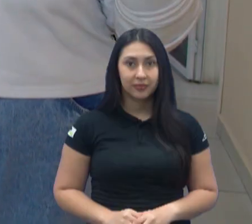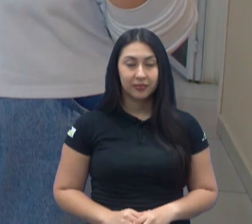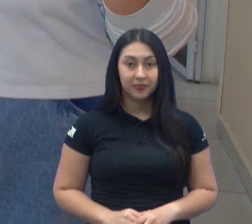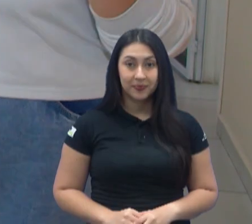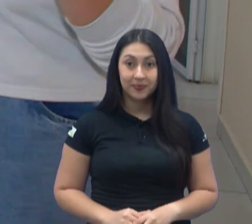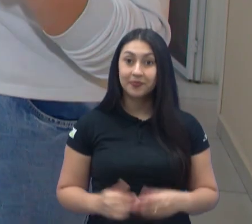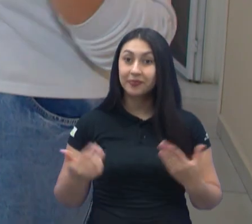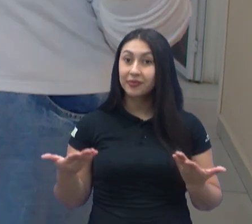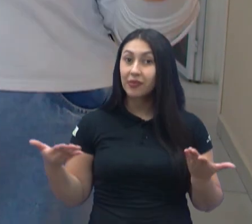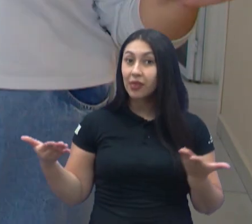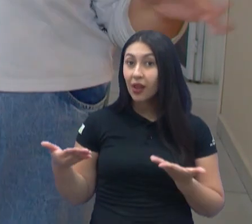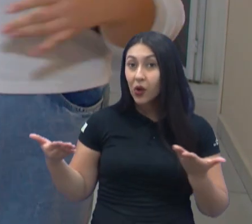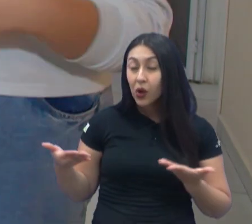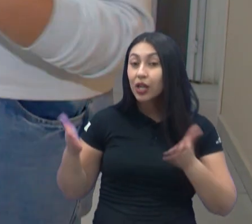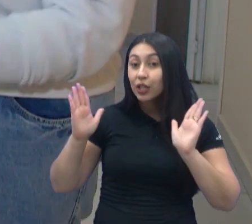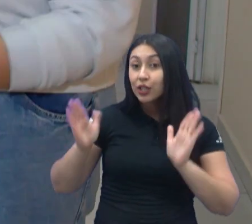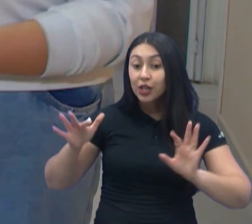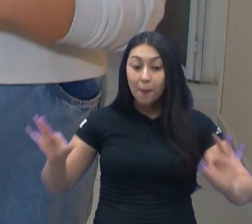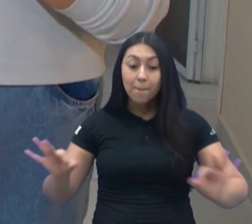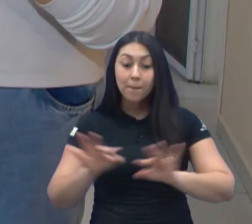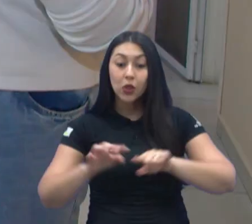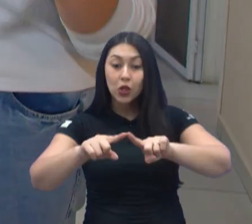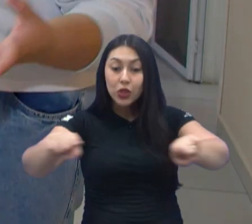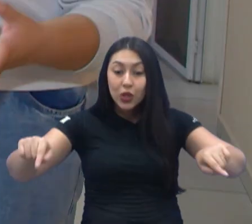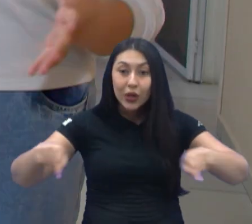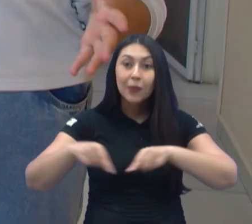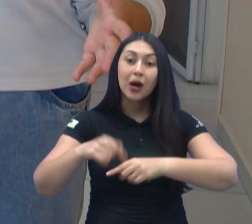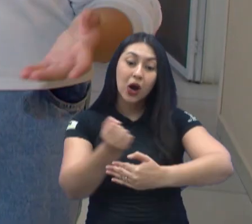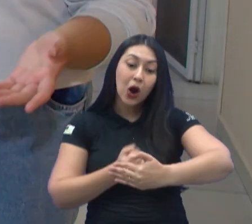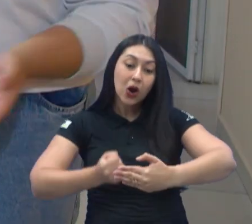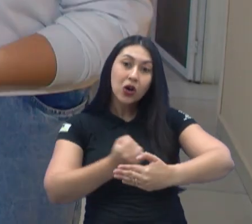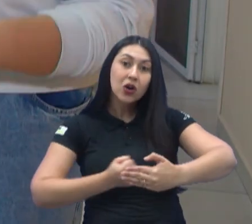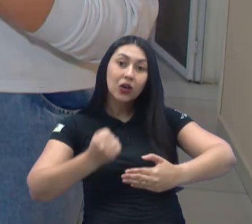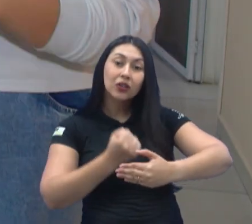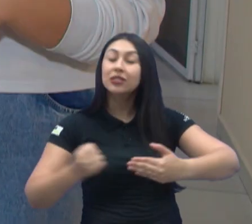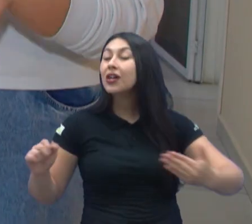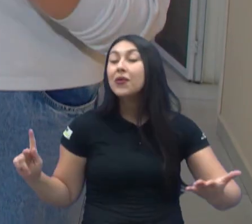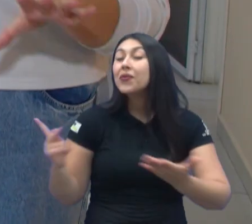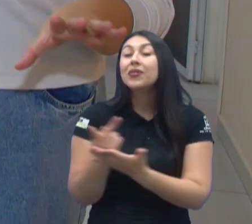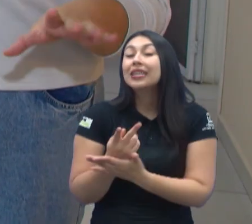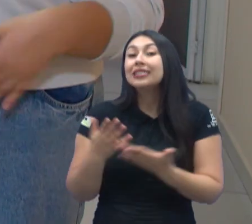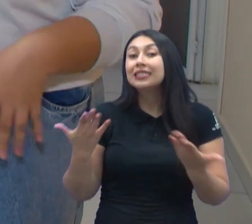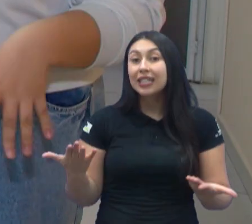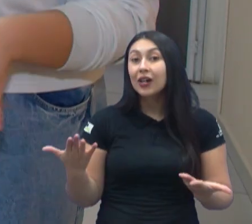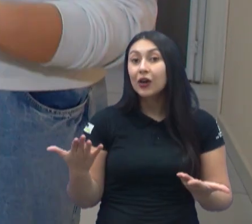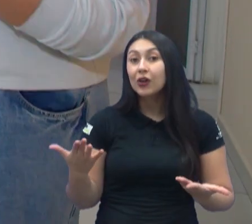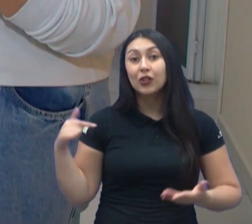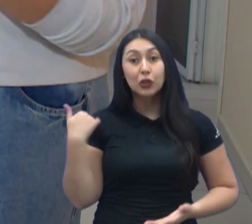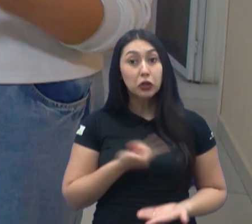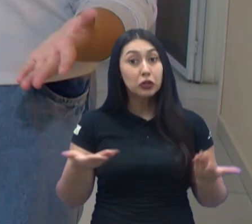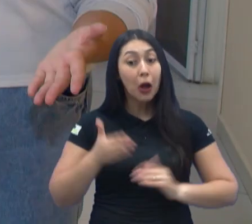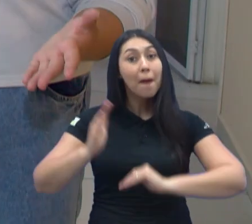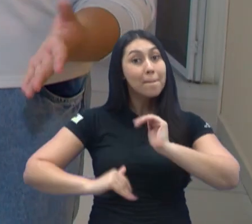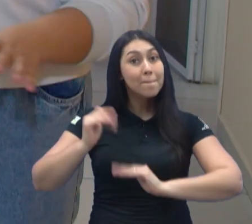Pessoal, agora a gente já está aqui no refeitório, na cozinha, onde todas as refeições acontecem, porque eles já estão com a mão na massa. Inclusive,